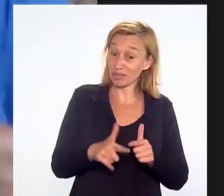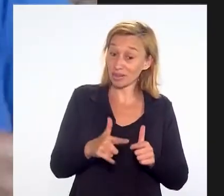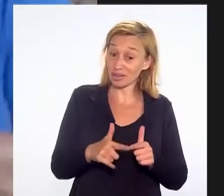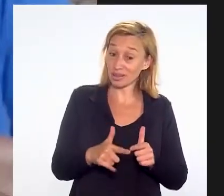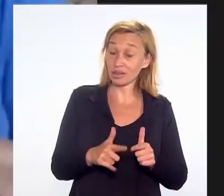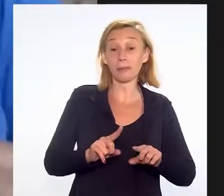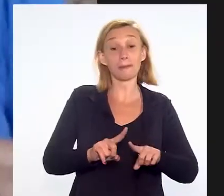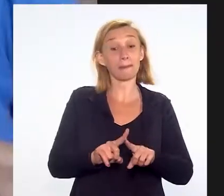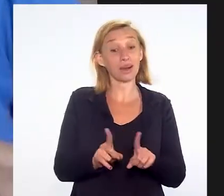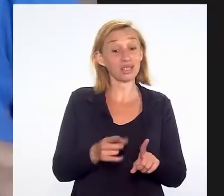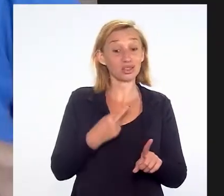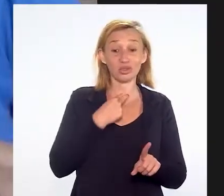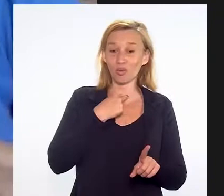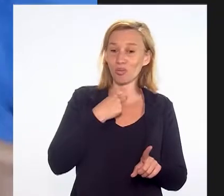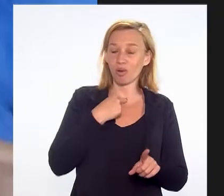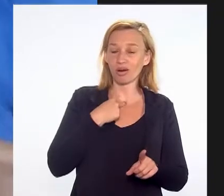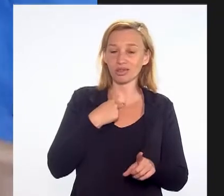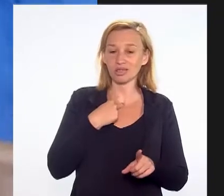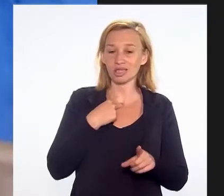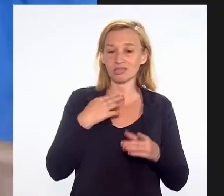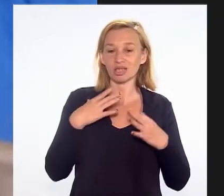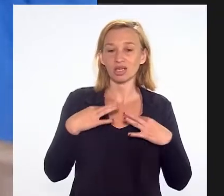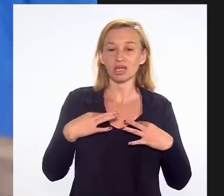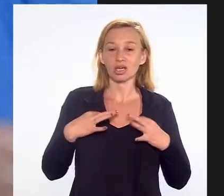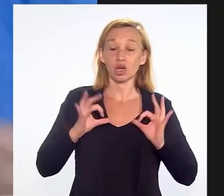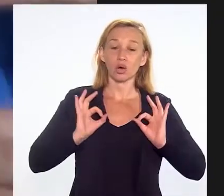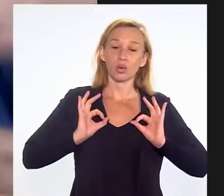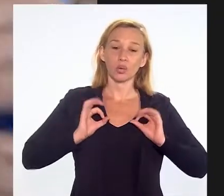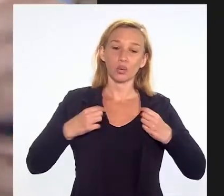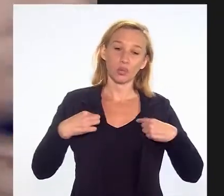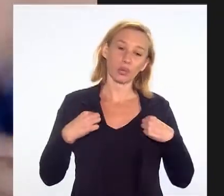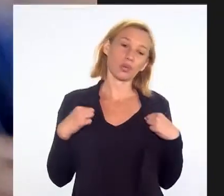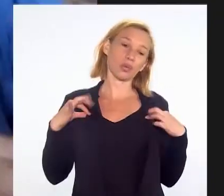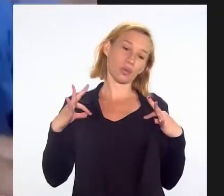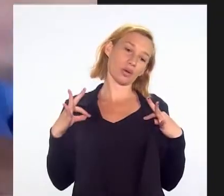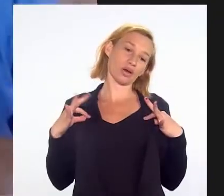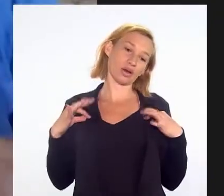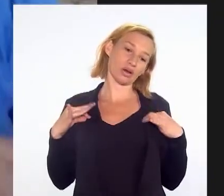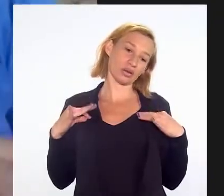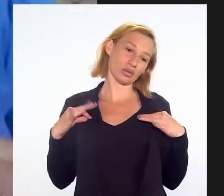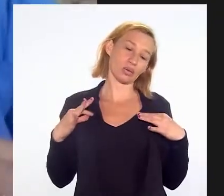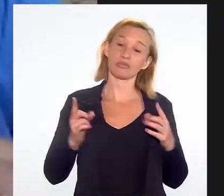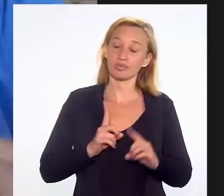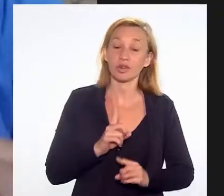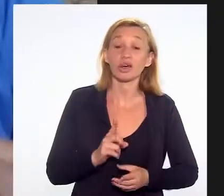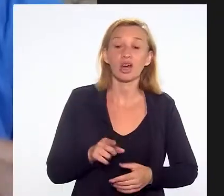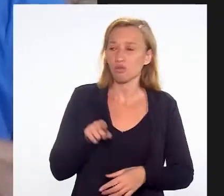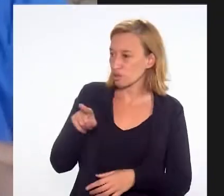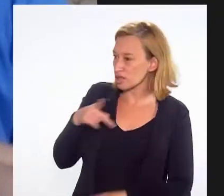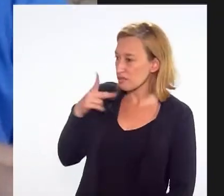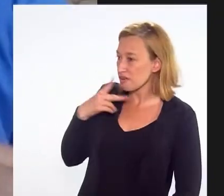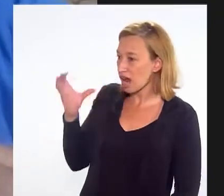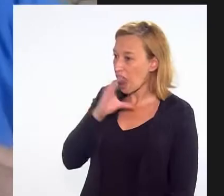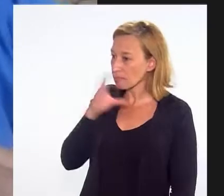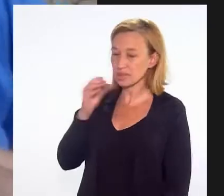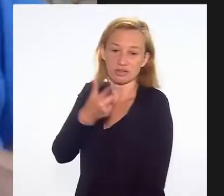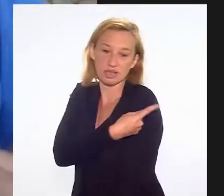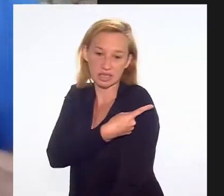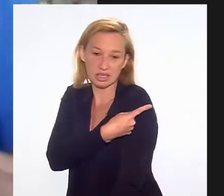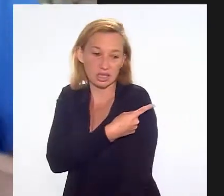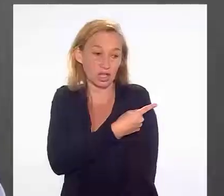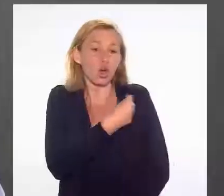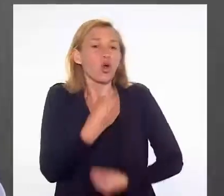a vacinação. Mas, por enquanto, a gente não tem esse problema, mas a gente não pode relaxar de forma